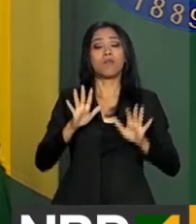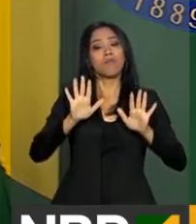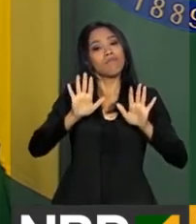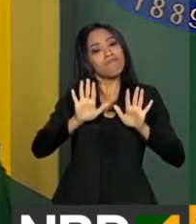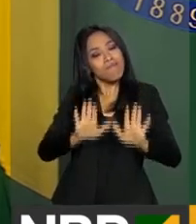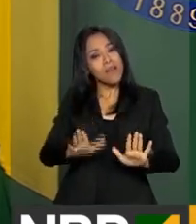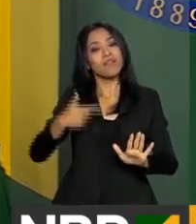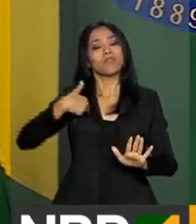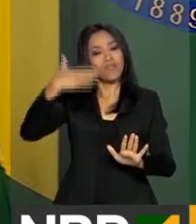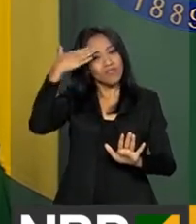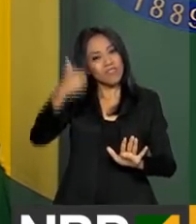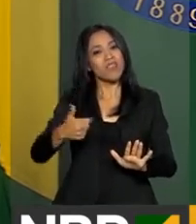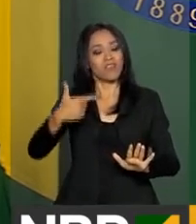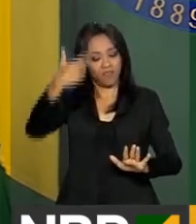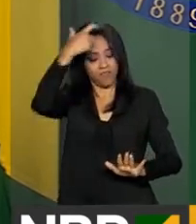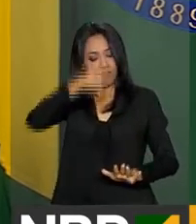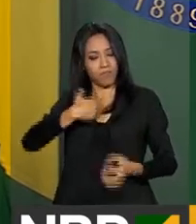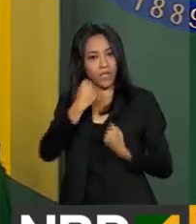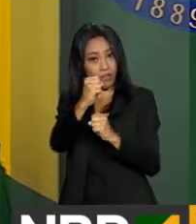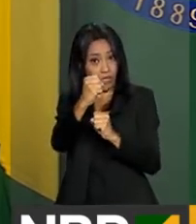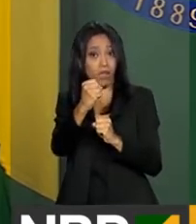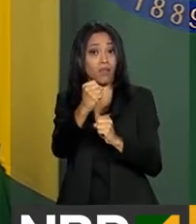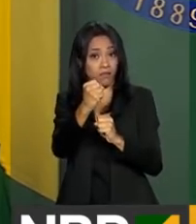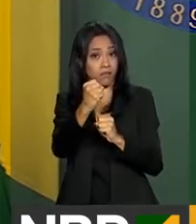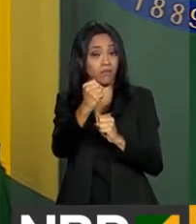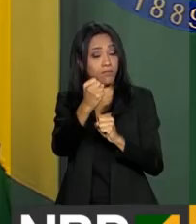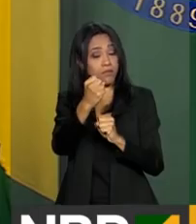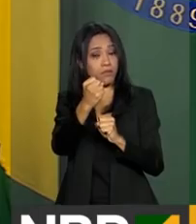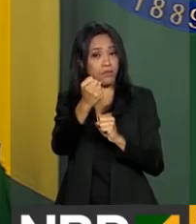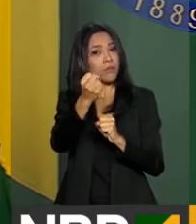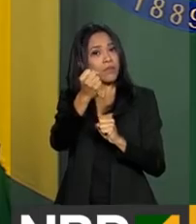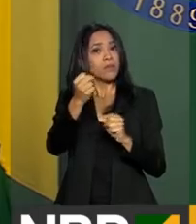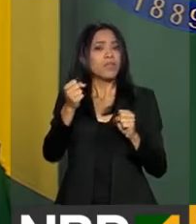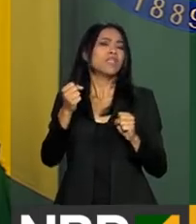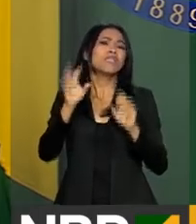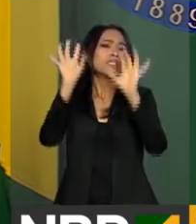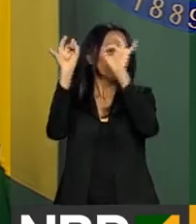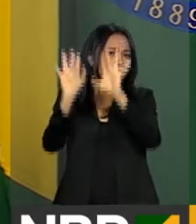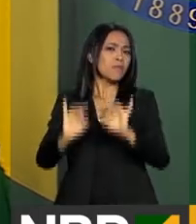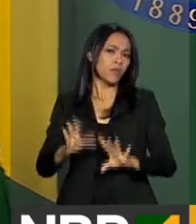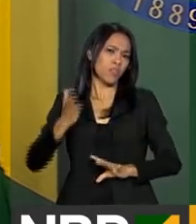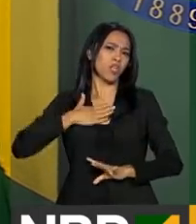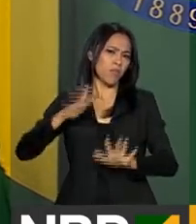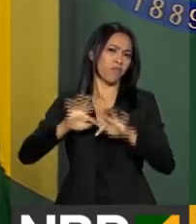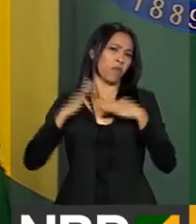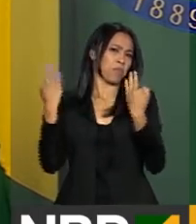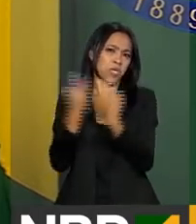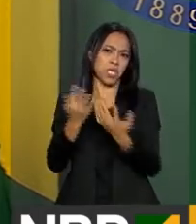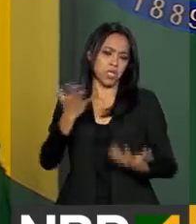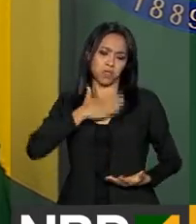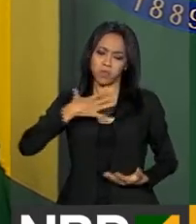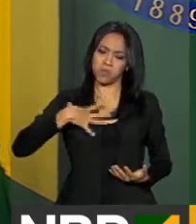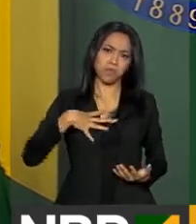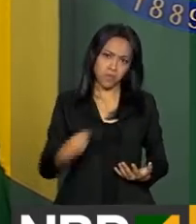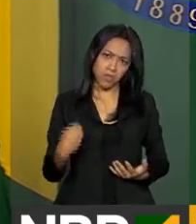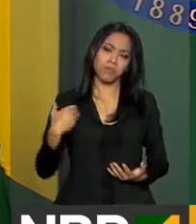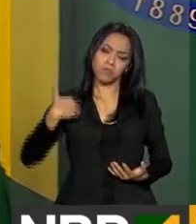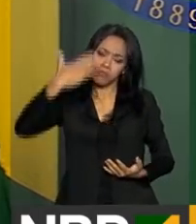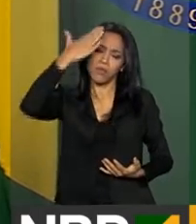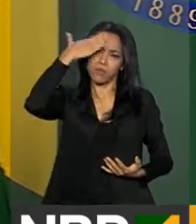meus amigos eu sei me defender especialmente defender a minha família os meus filhos